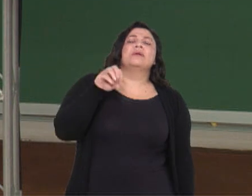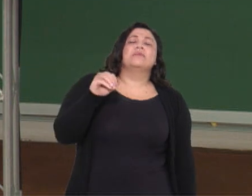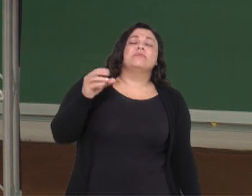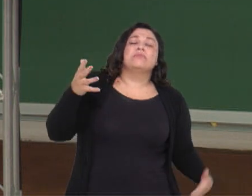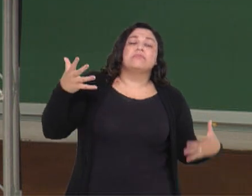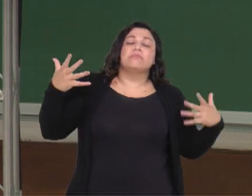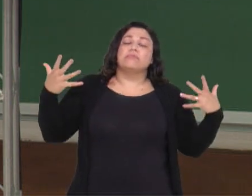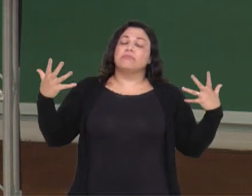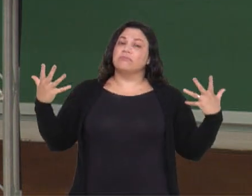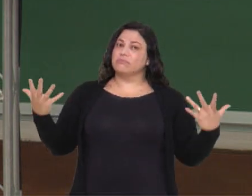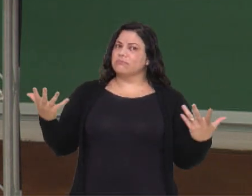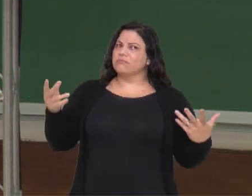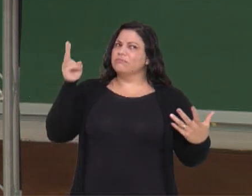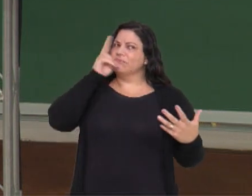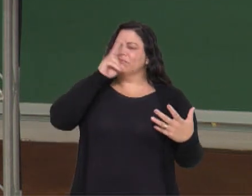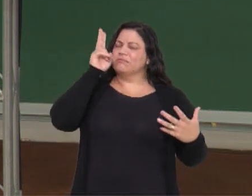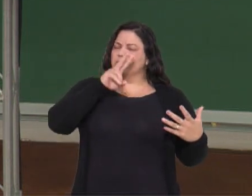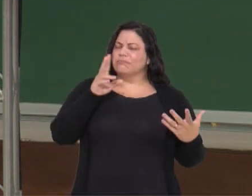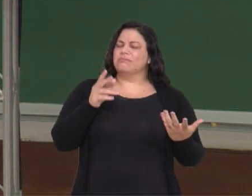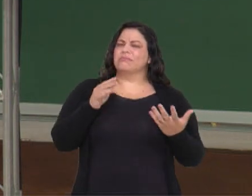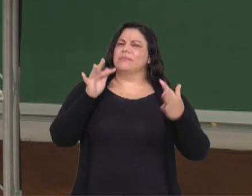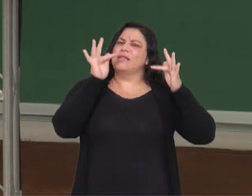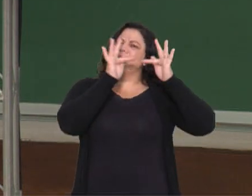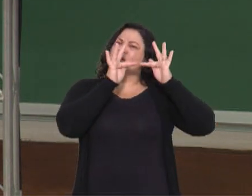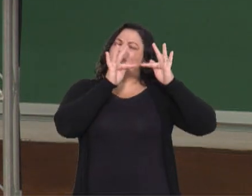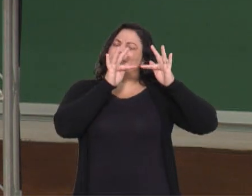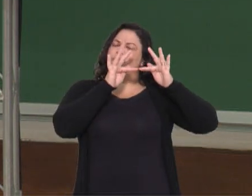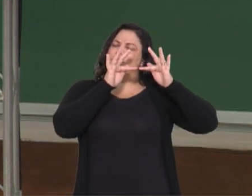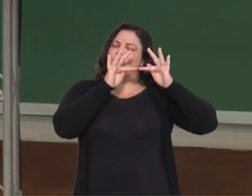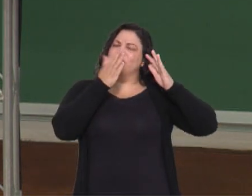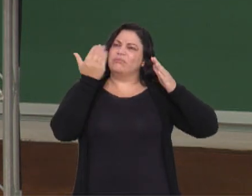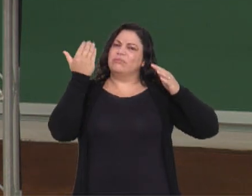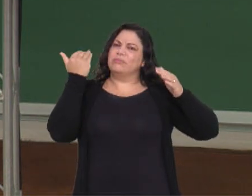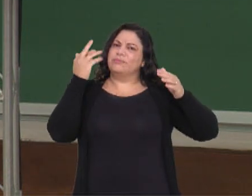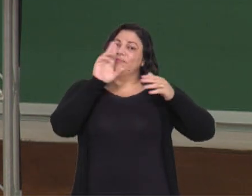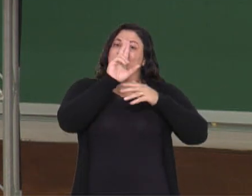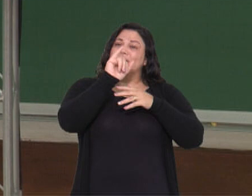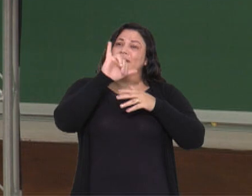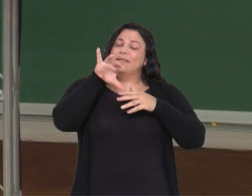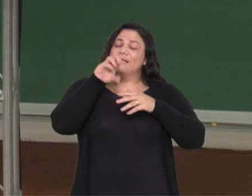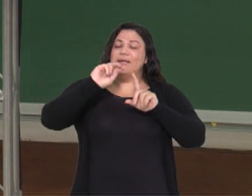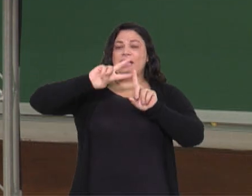na fórmula lá, não é raio ao quadrado, portanto,